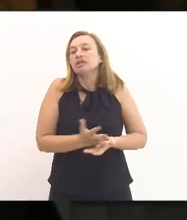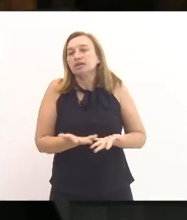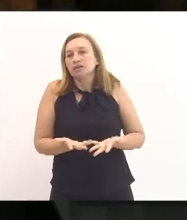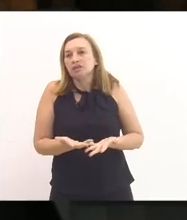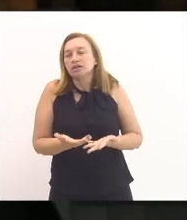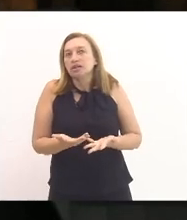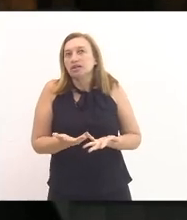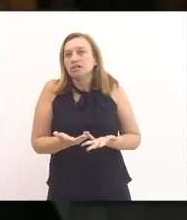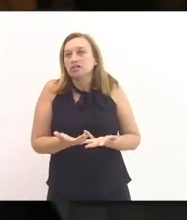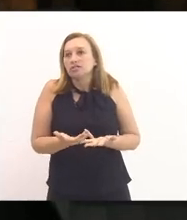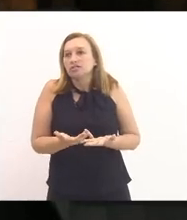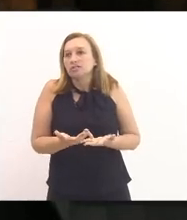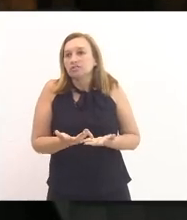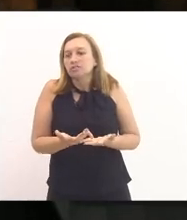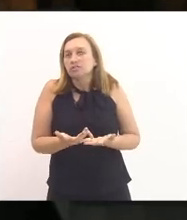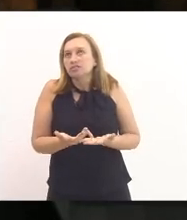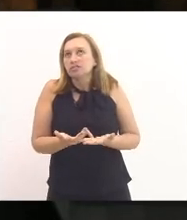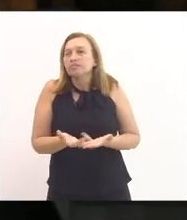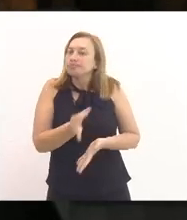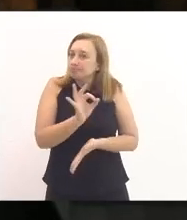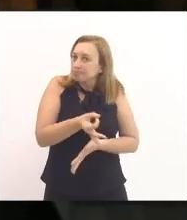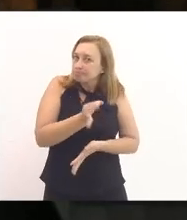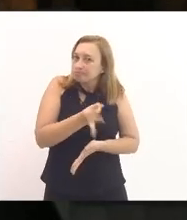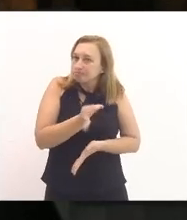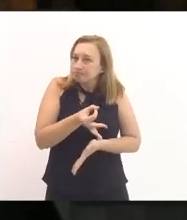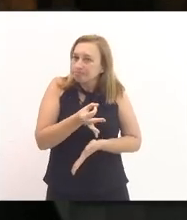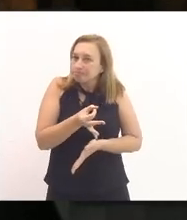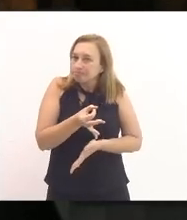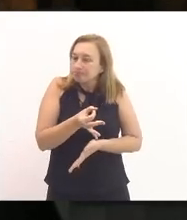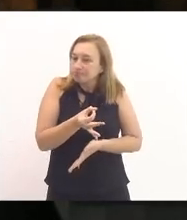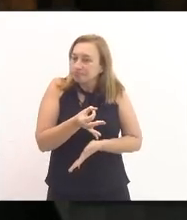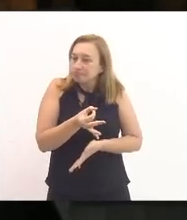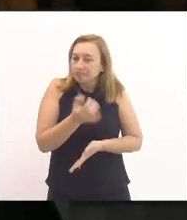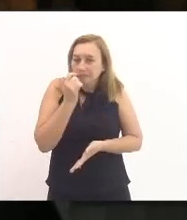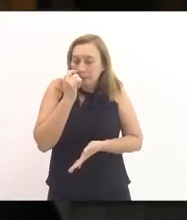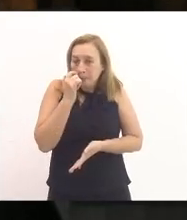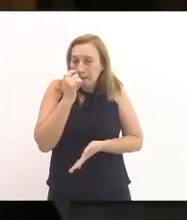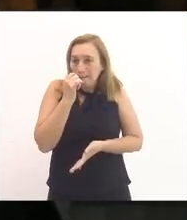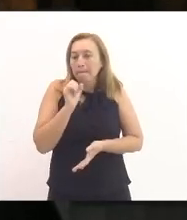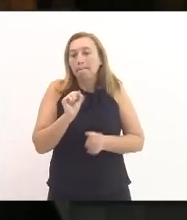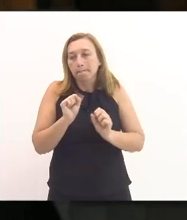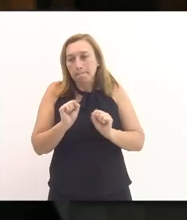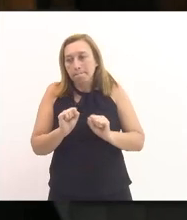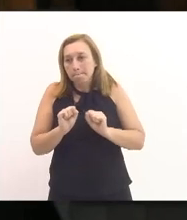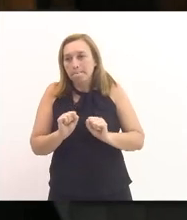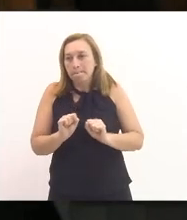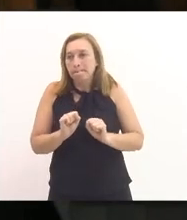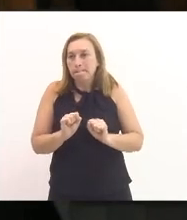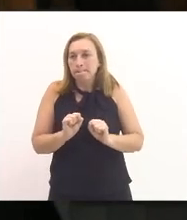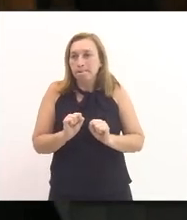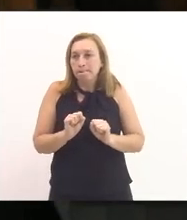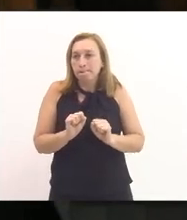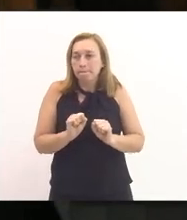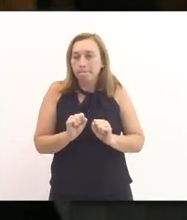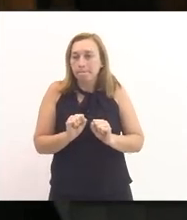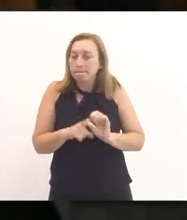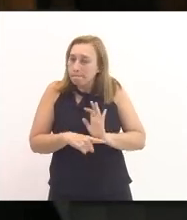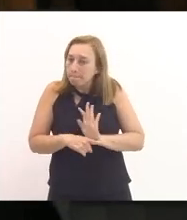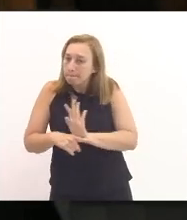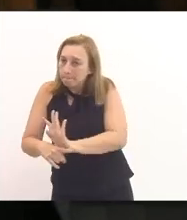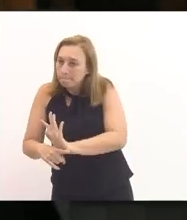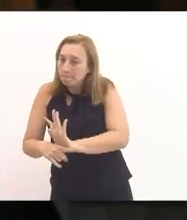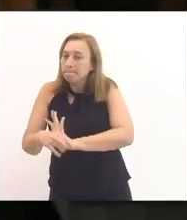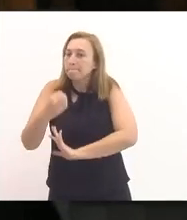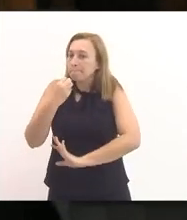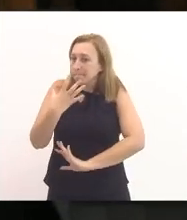de maneira que certamente é alguém que poderia estar dando uma enorme contribuição